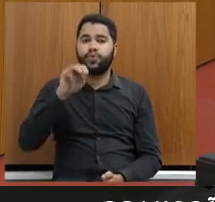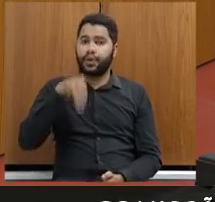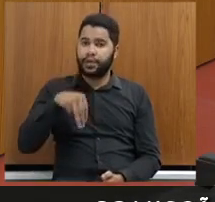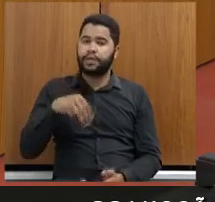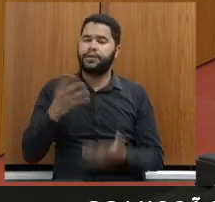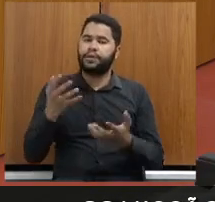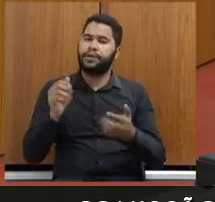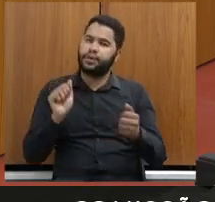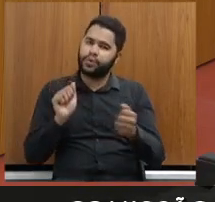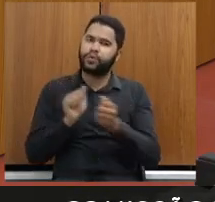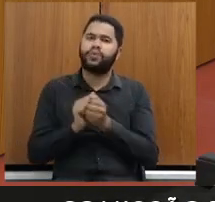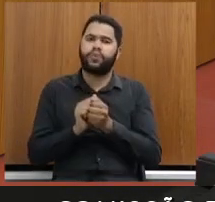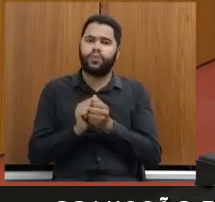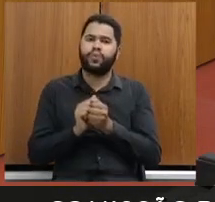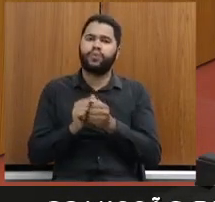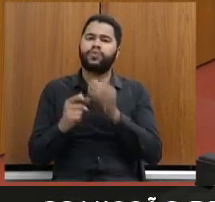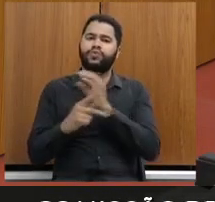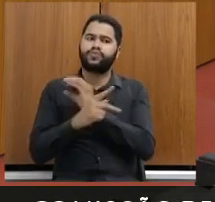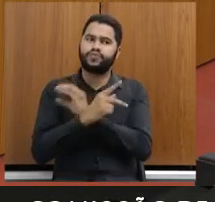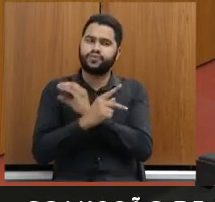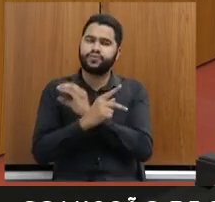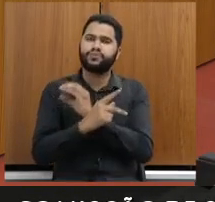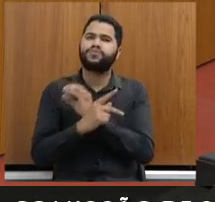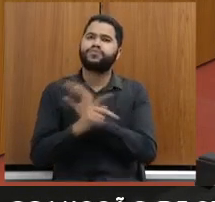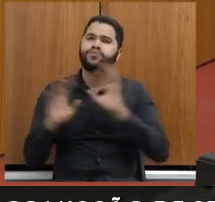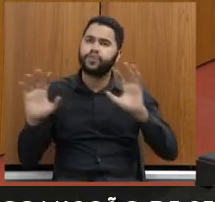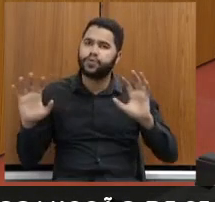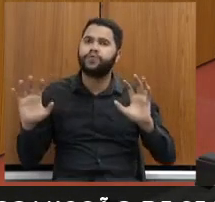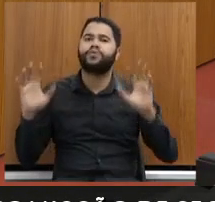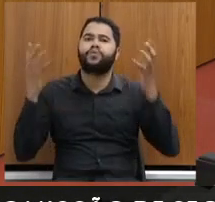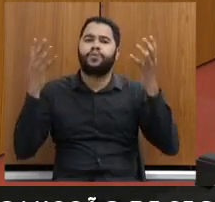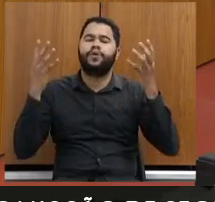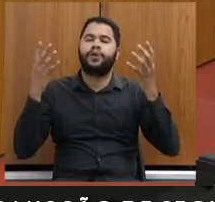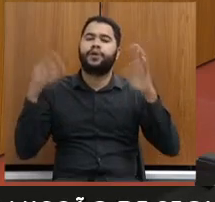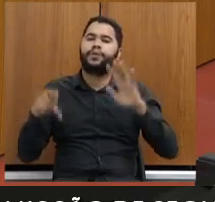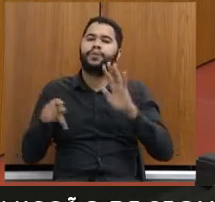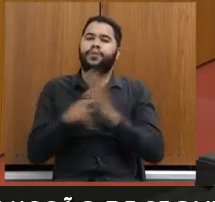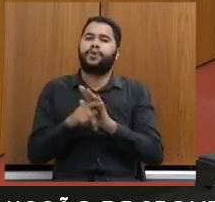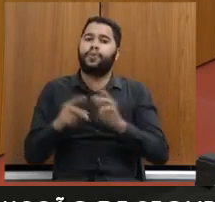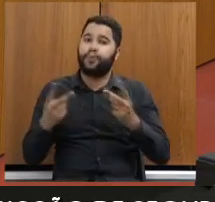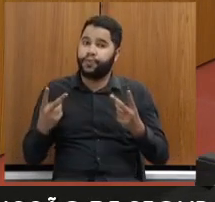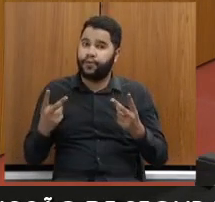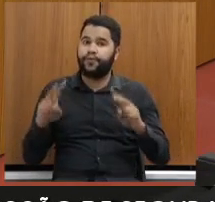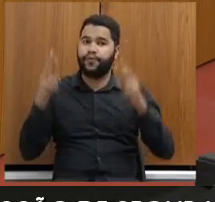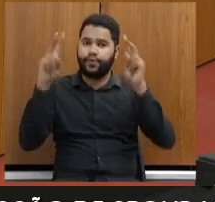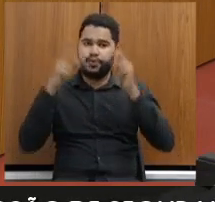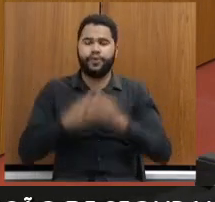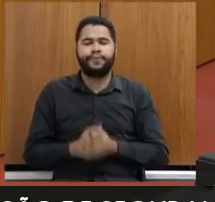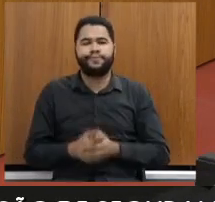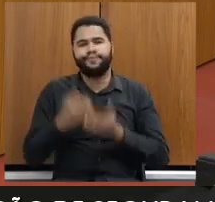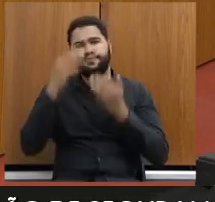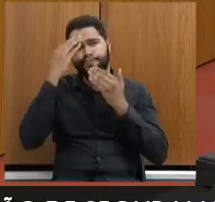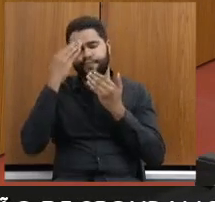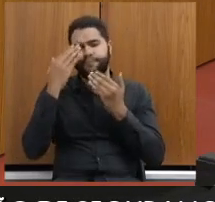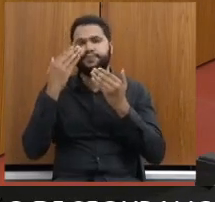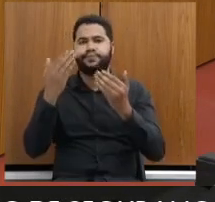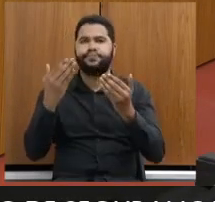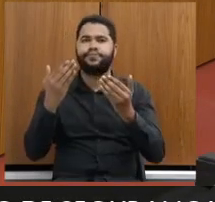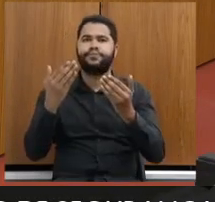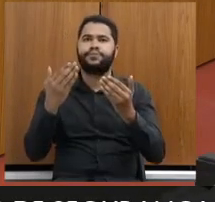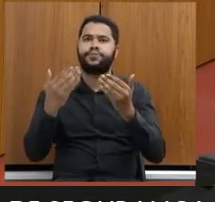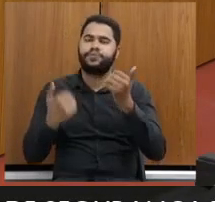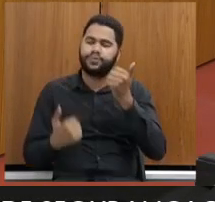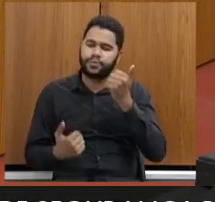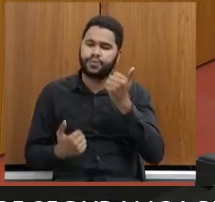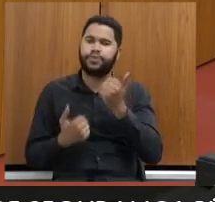estar junto com a polícia civil lá para comemorar essa grande vitória e regional Nossa viu Muito obrigado Muito obrigada